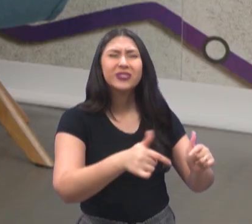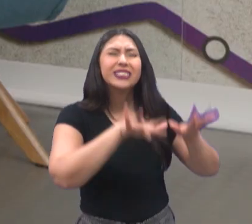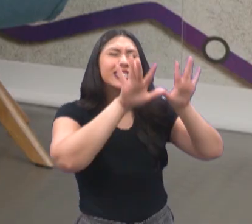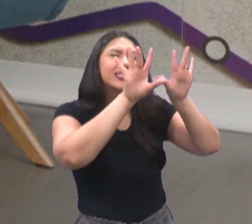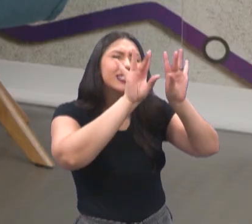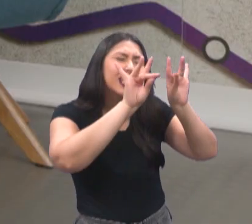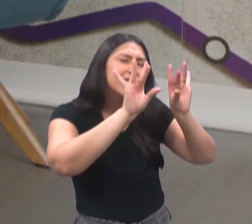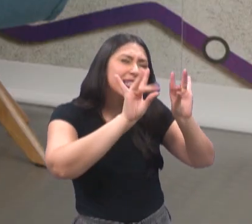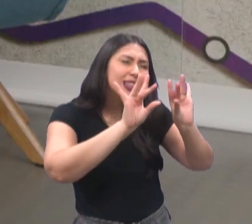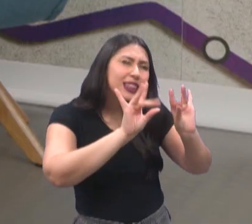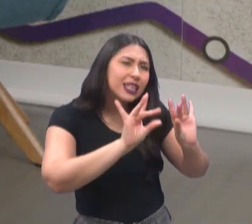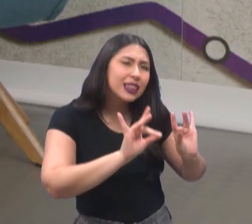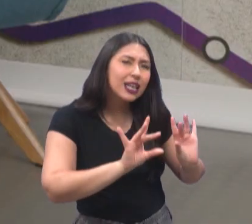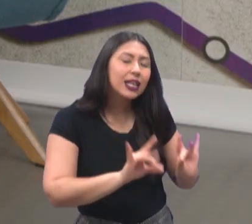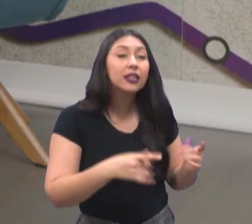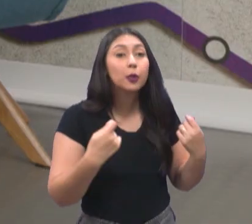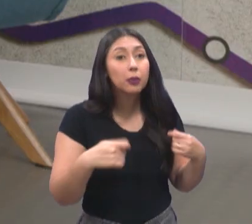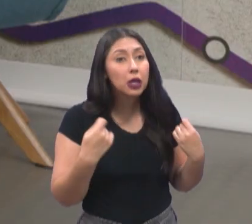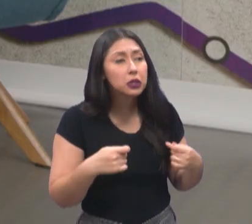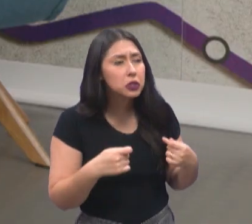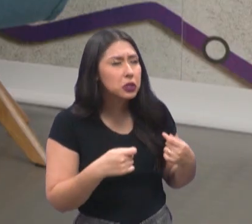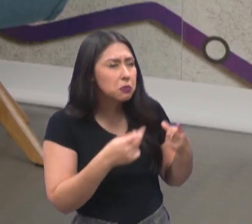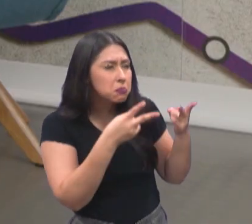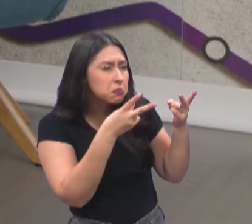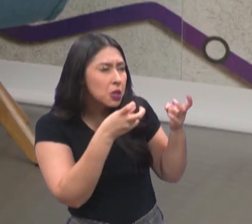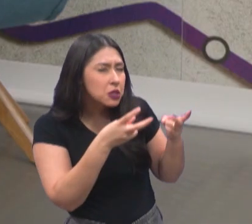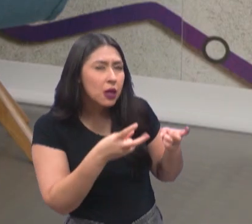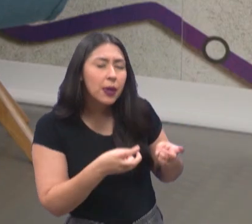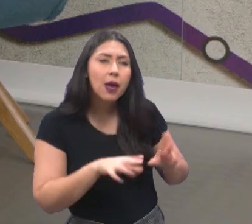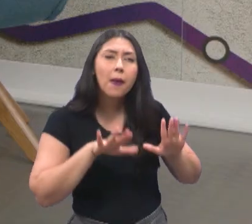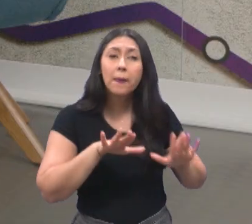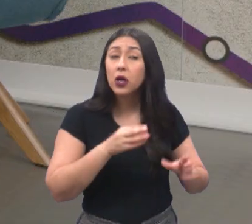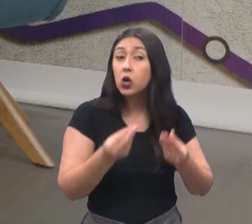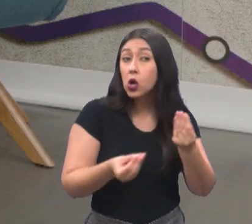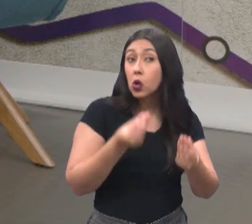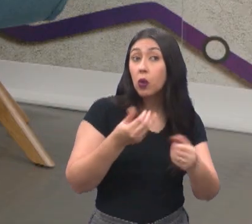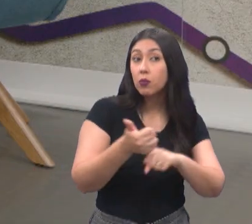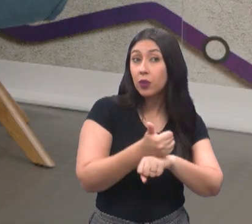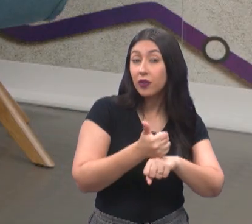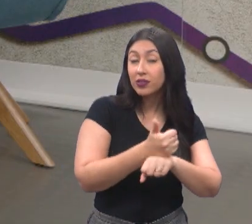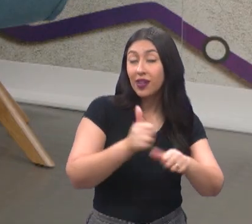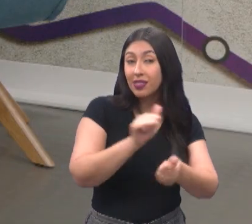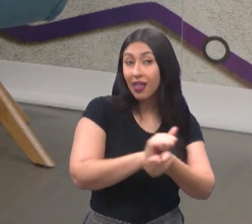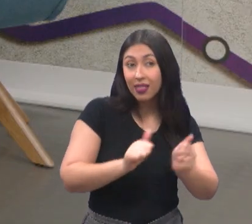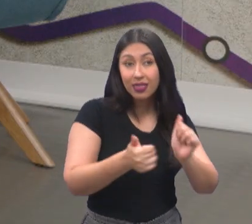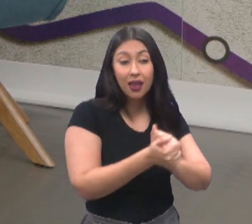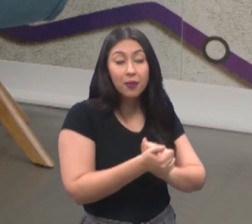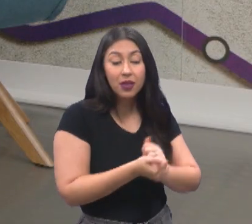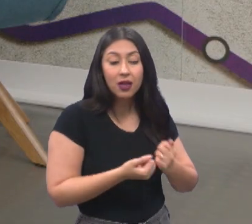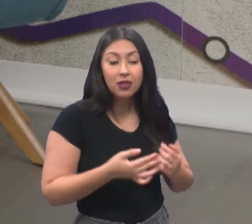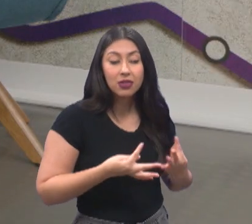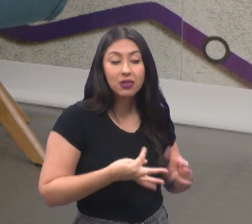minuciosas mesmo, né, a pessoa tem que ter esse olhar. E aí, como é que essa profissão se adapta a essas novas tecnologias, né?